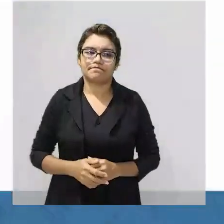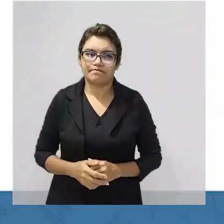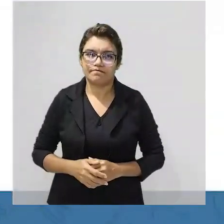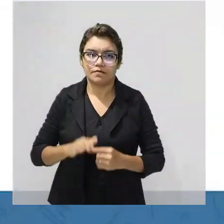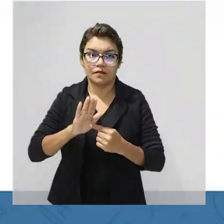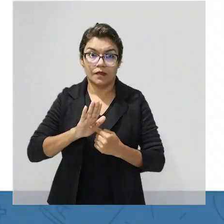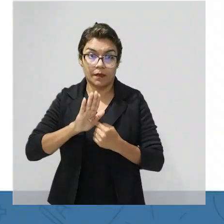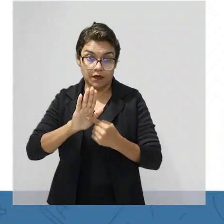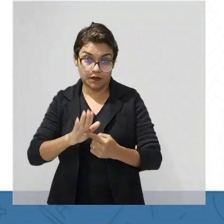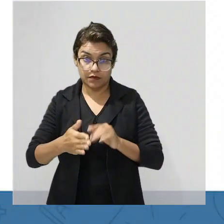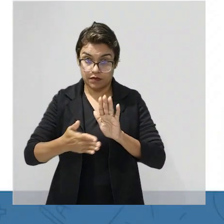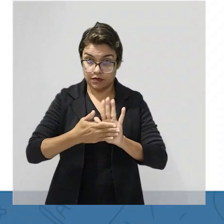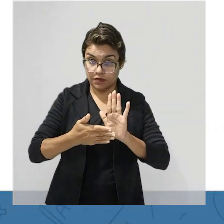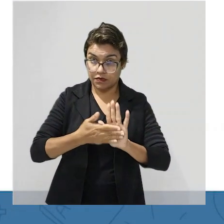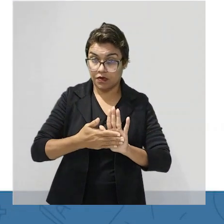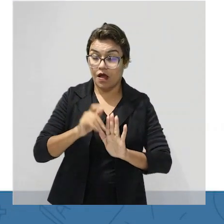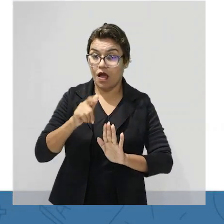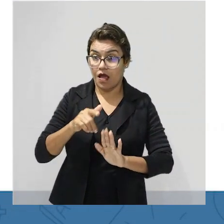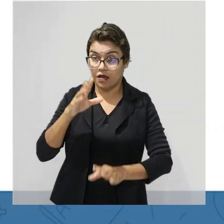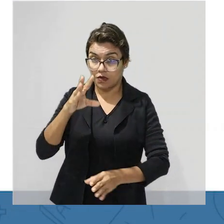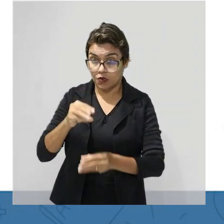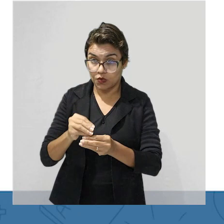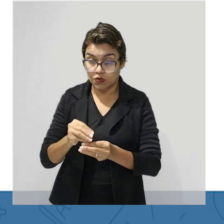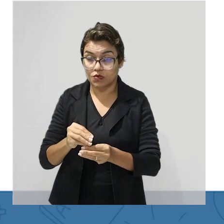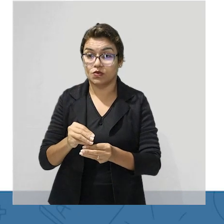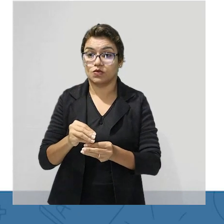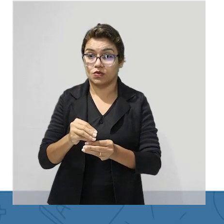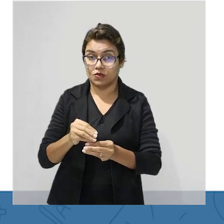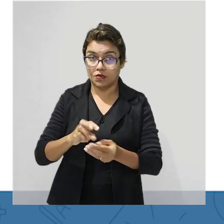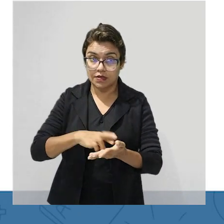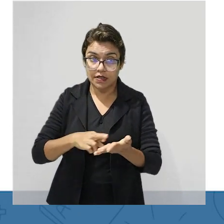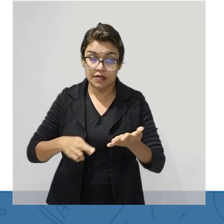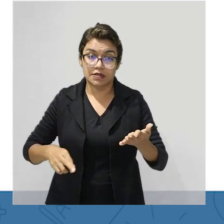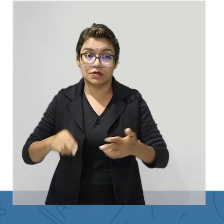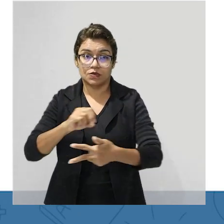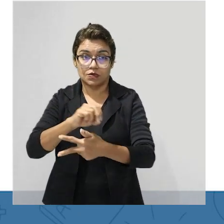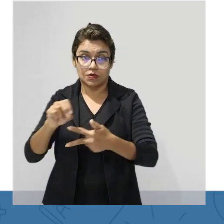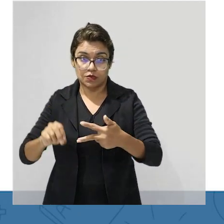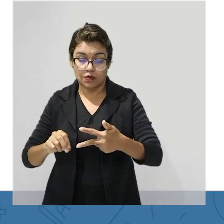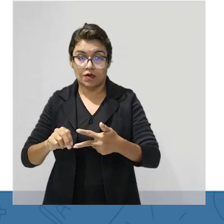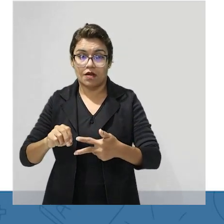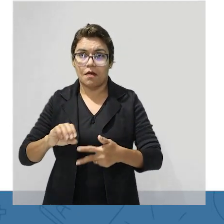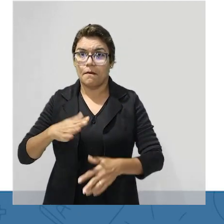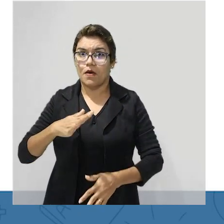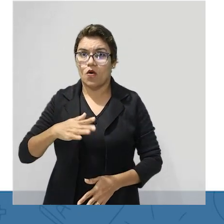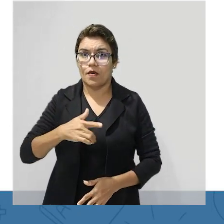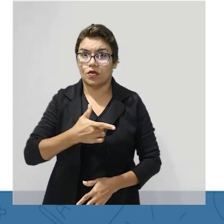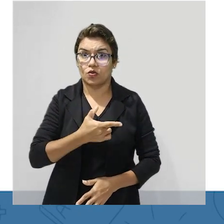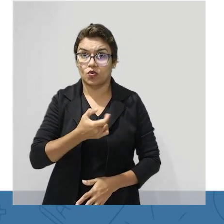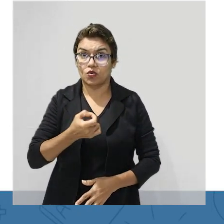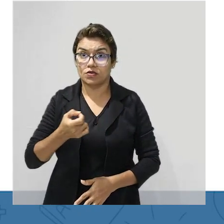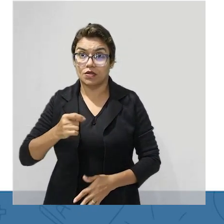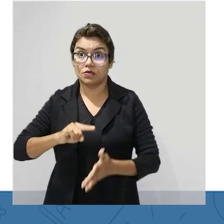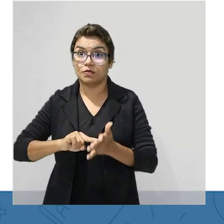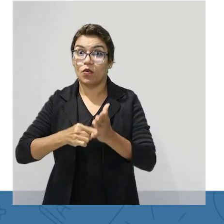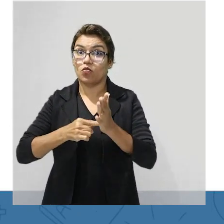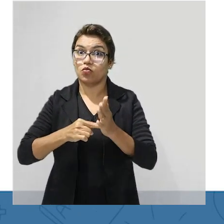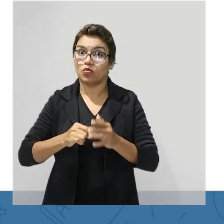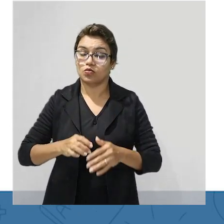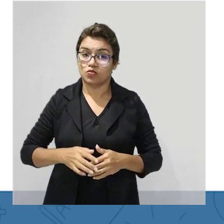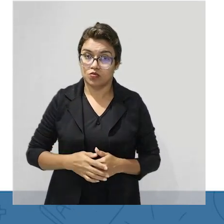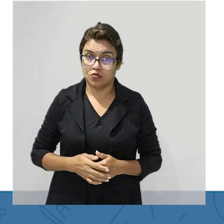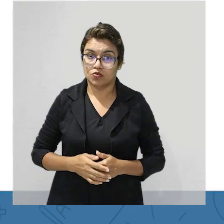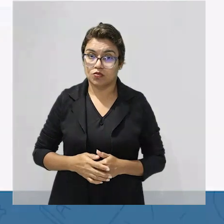que todos os conteúdos são importantes porque um vai levando ao outro. Mas fiquem logo sabendo, se você não colocar uma proposta